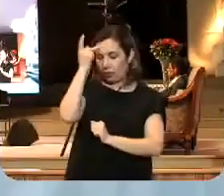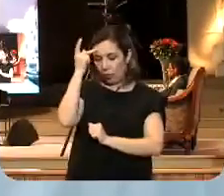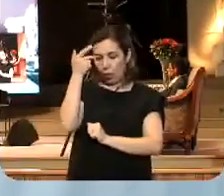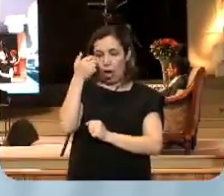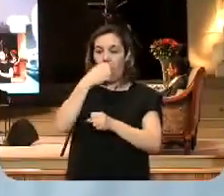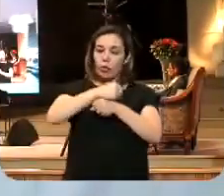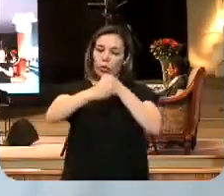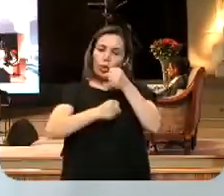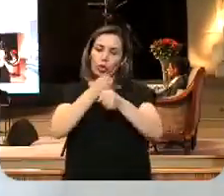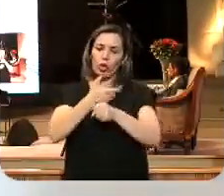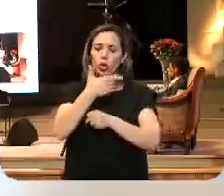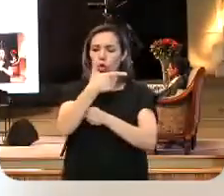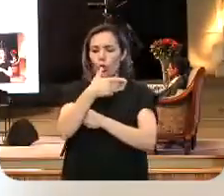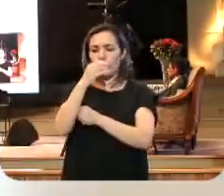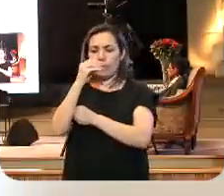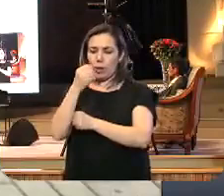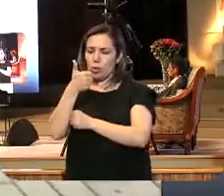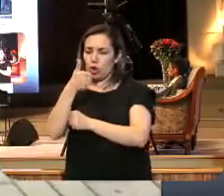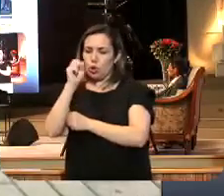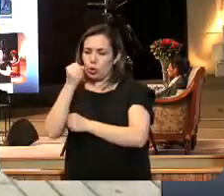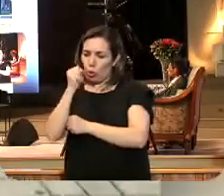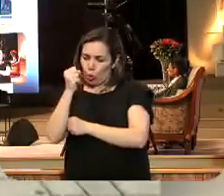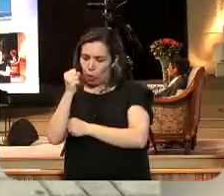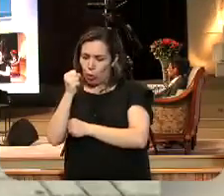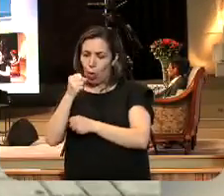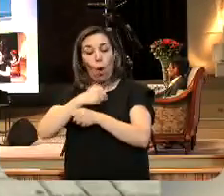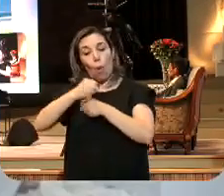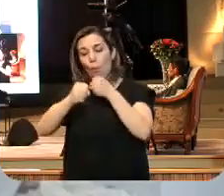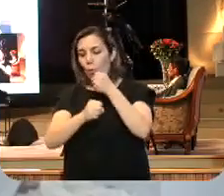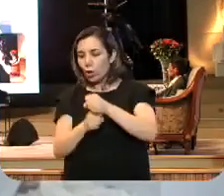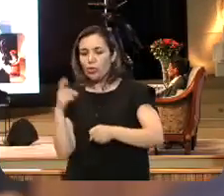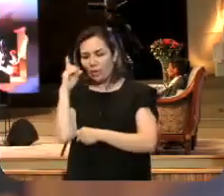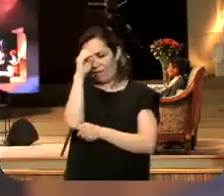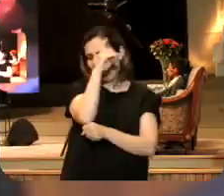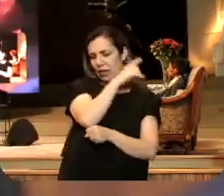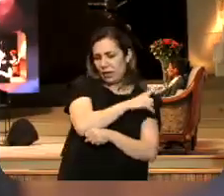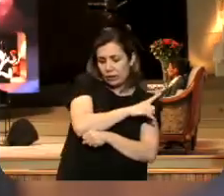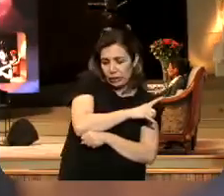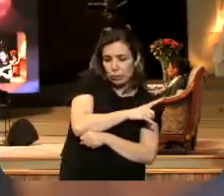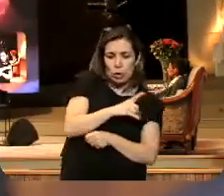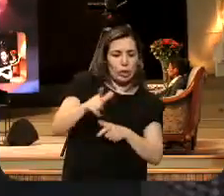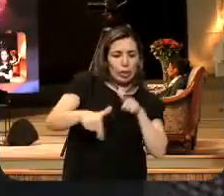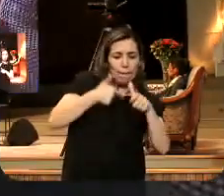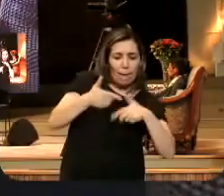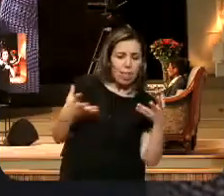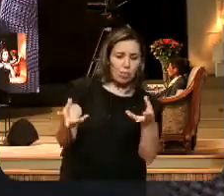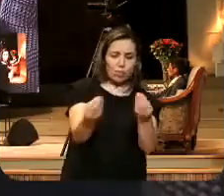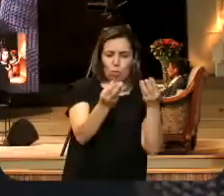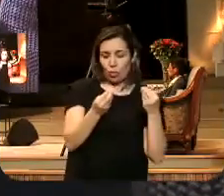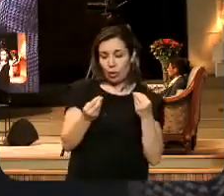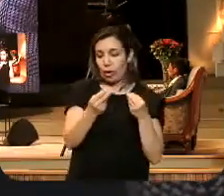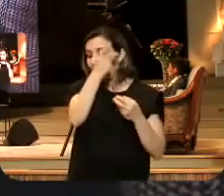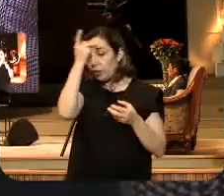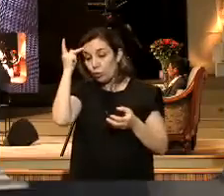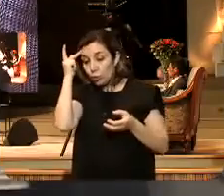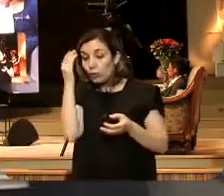ano intenso. Estivemos presentes na vida de muitos, daqueles que perderam quem